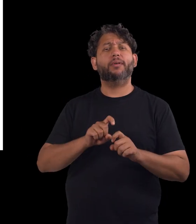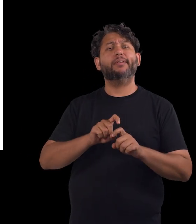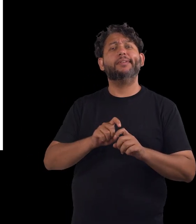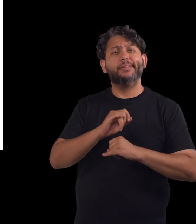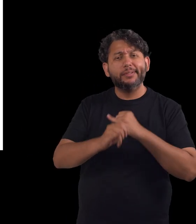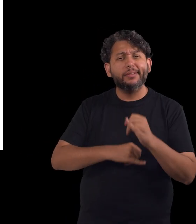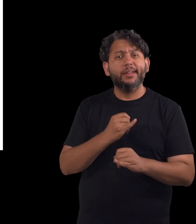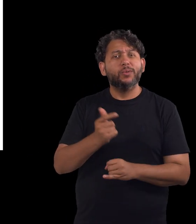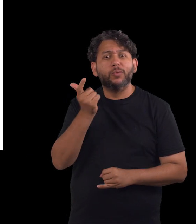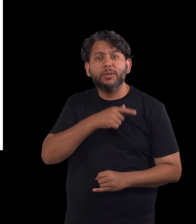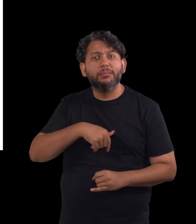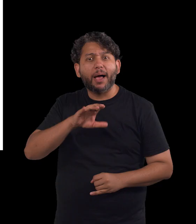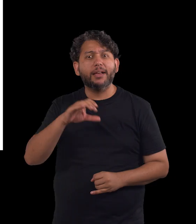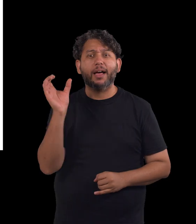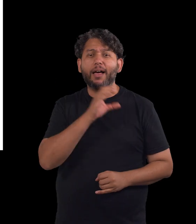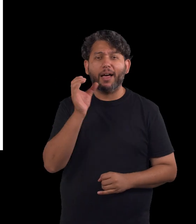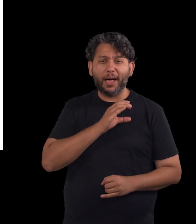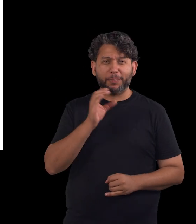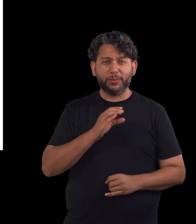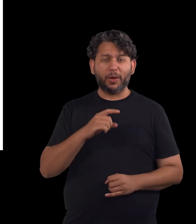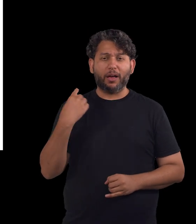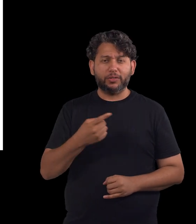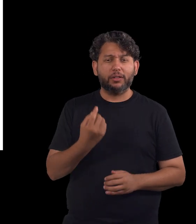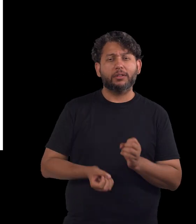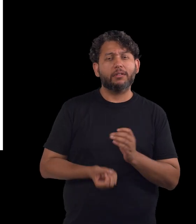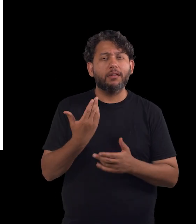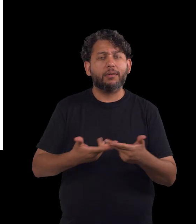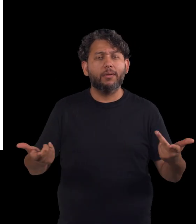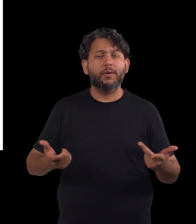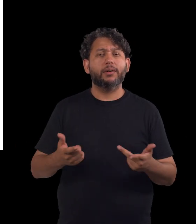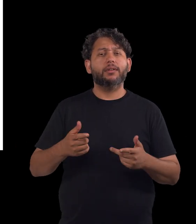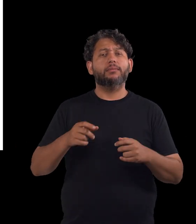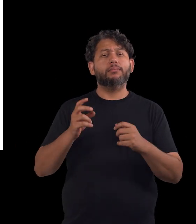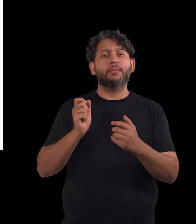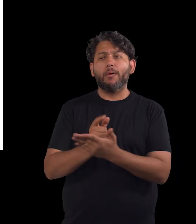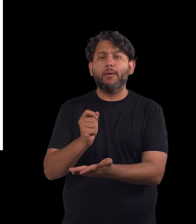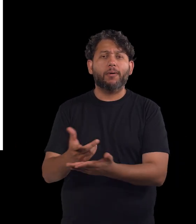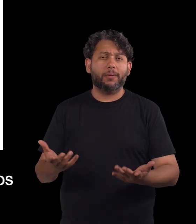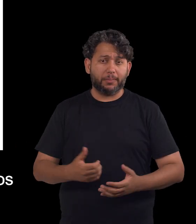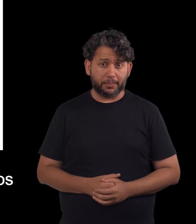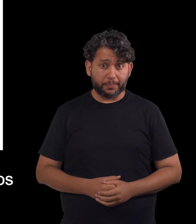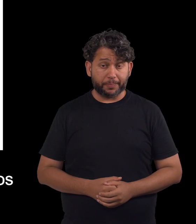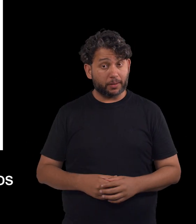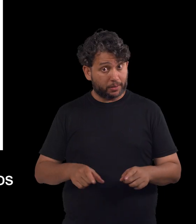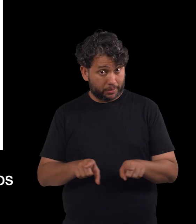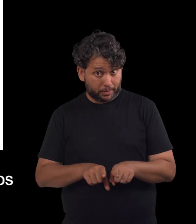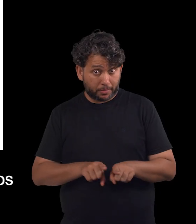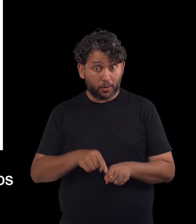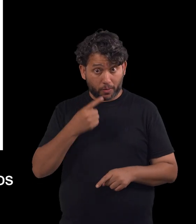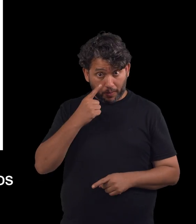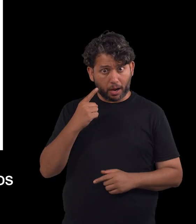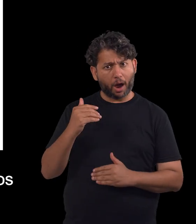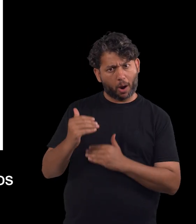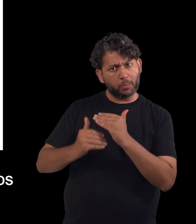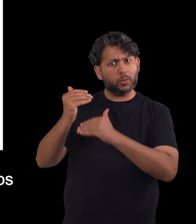a internet aceleraram ainda mais a forma como produzimos e consumimos. Ao mesmo tempo em que